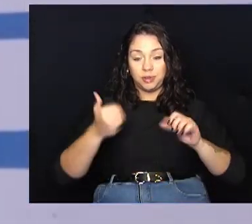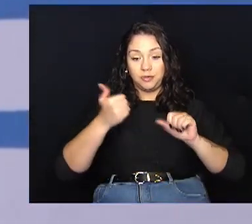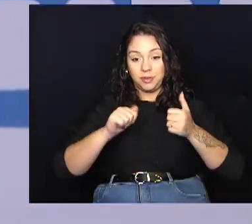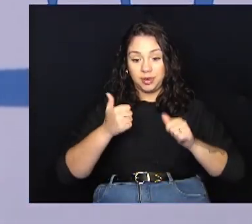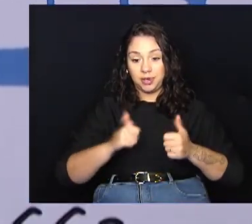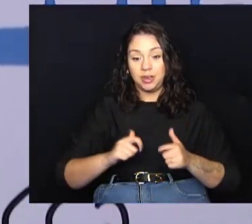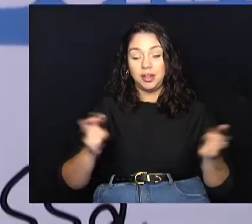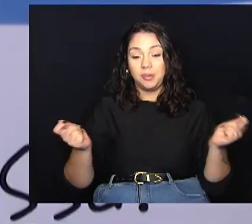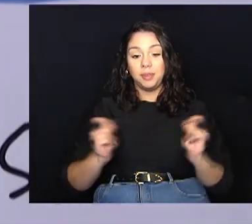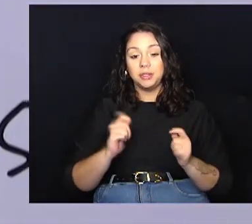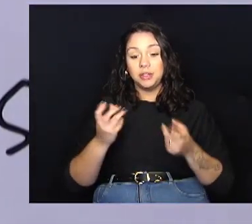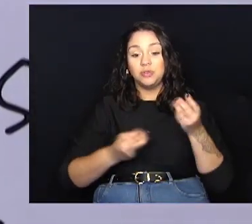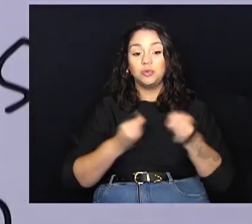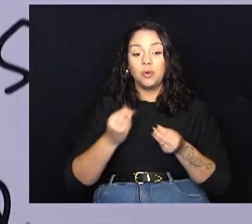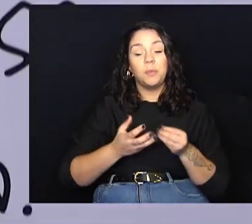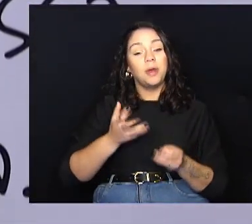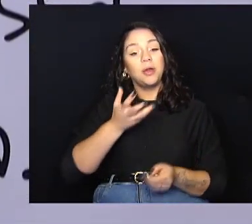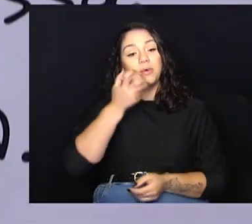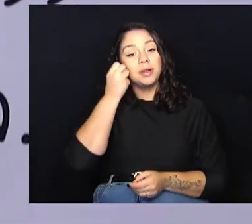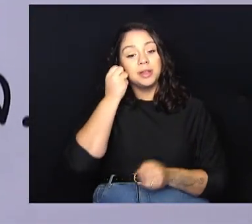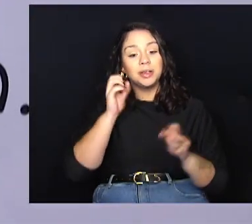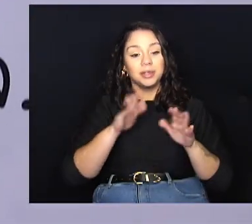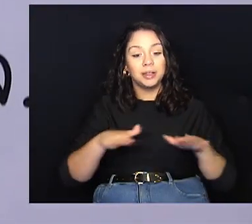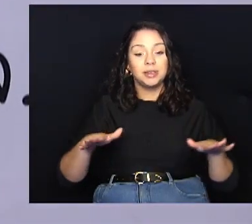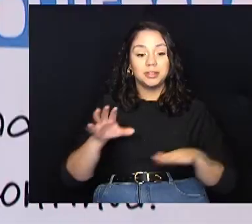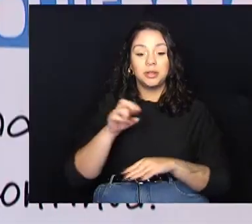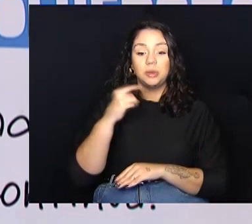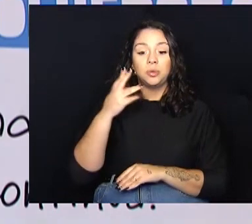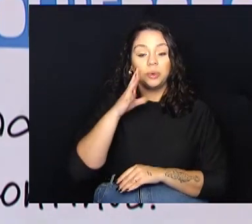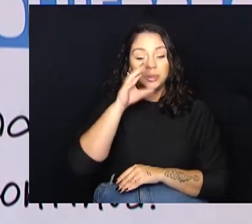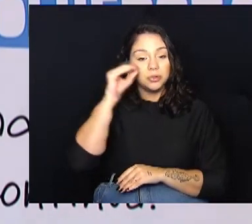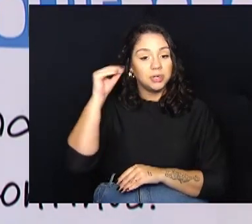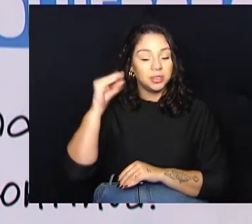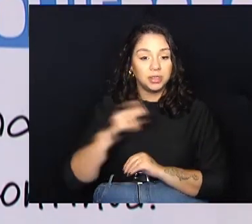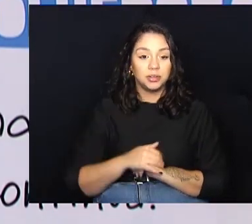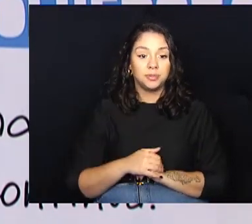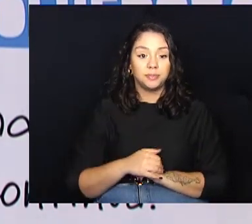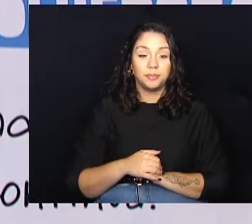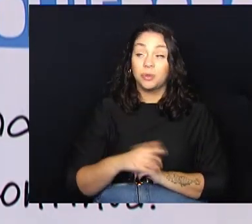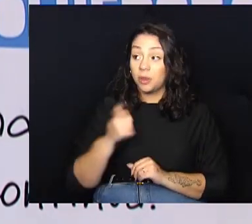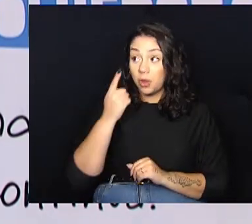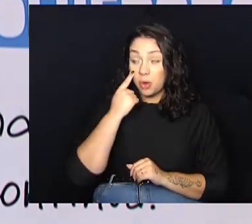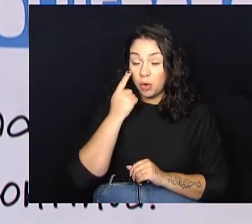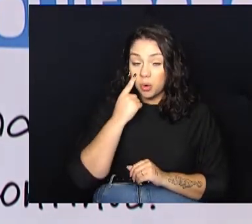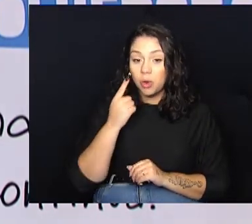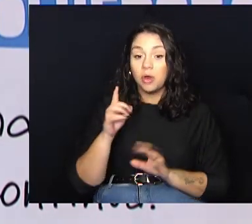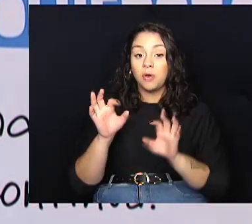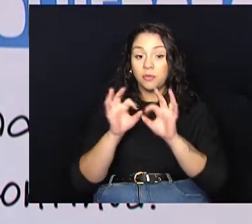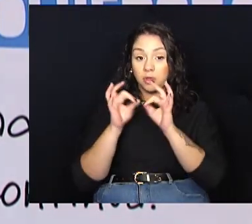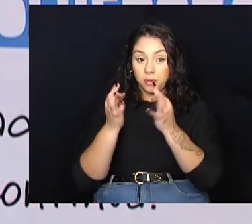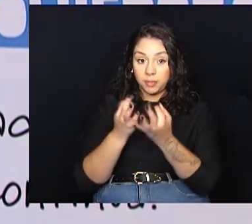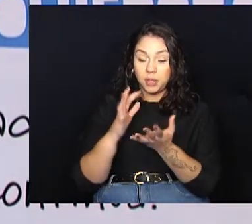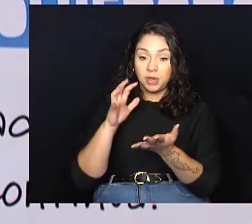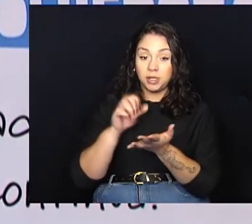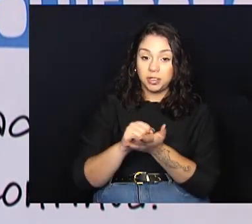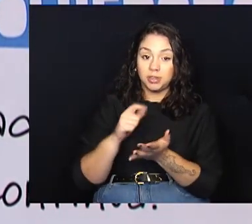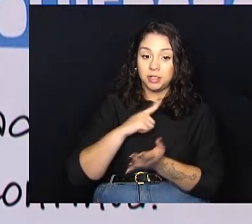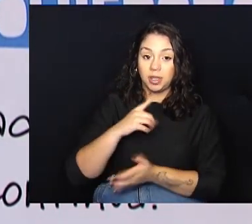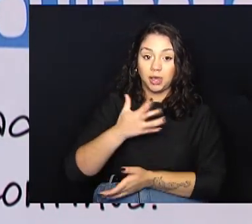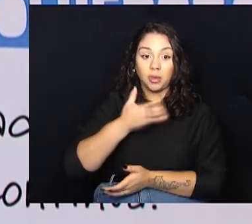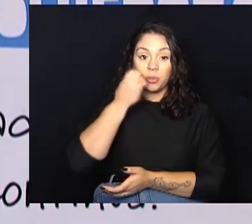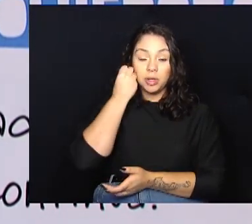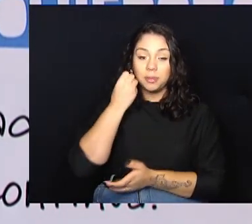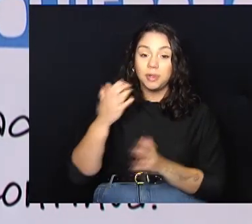capa para acolher a criança ou adolescente olha as famílias cadastradas acolhem suas